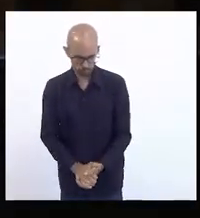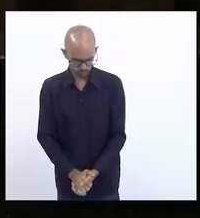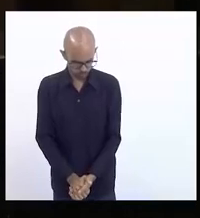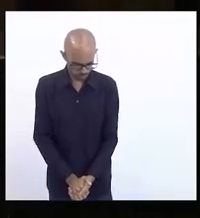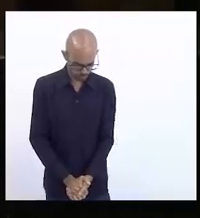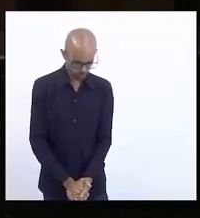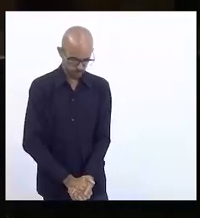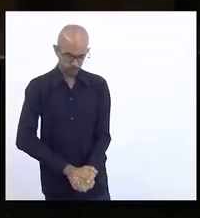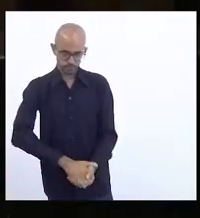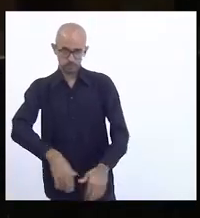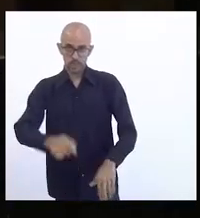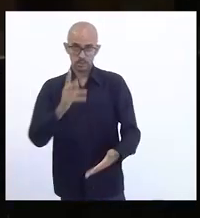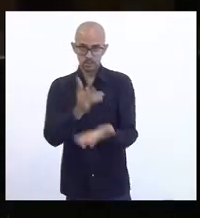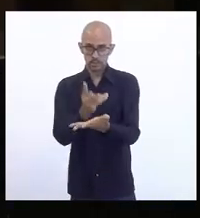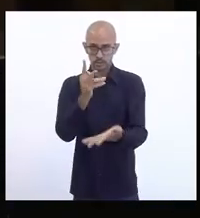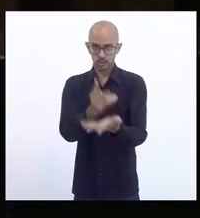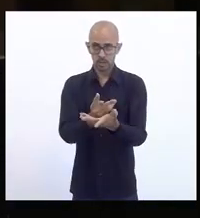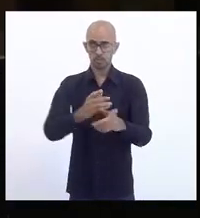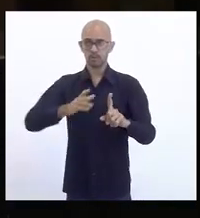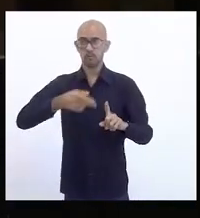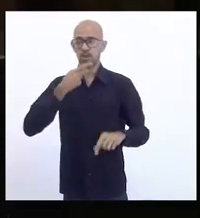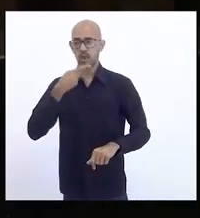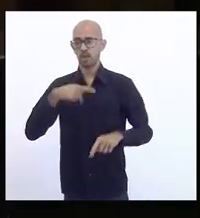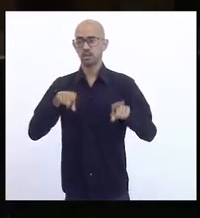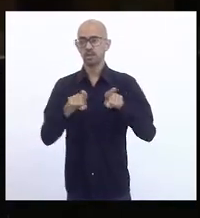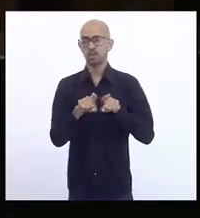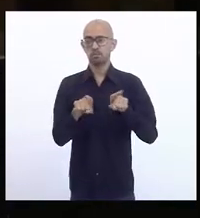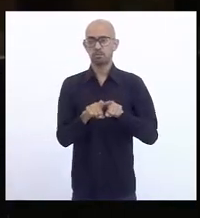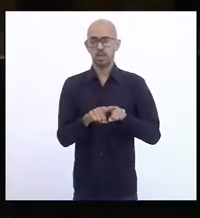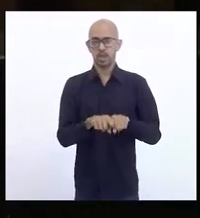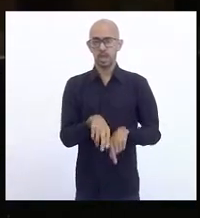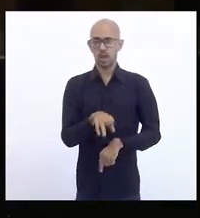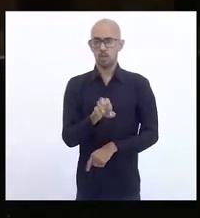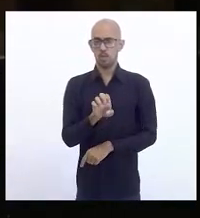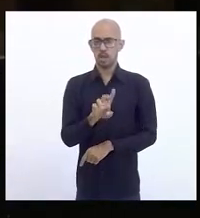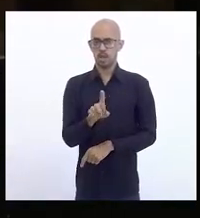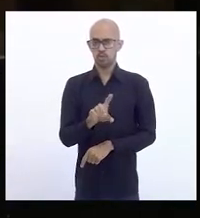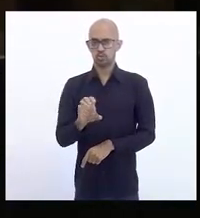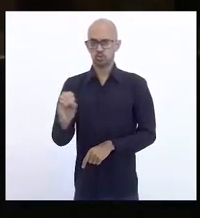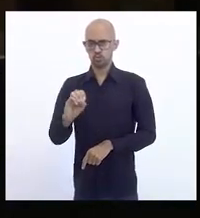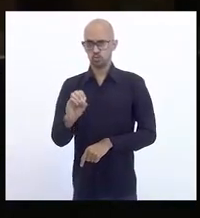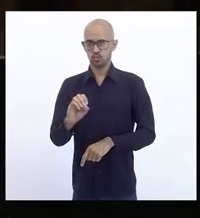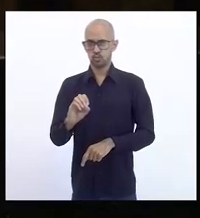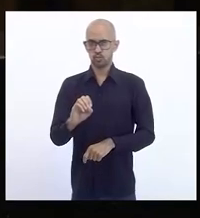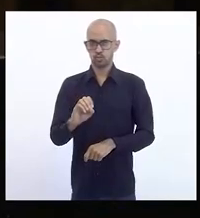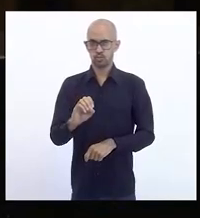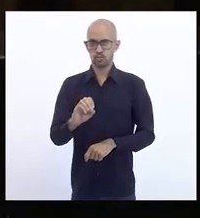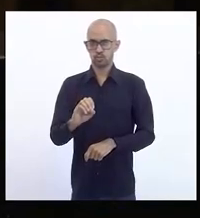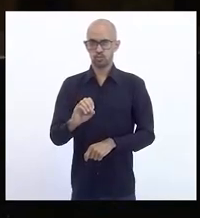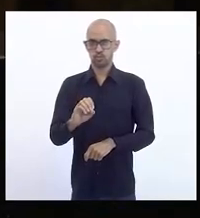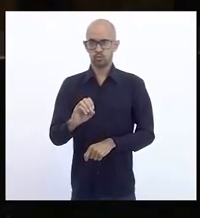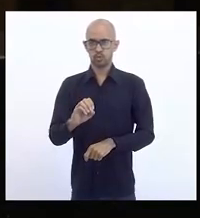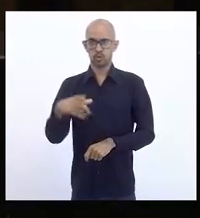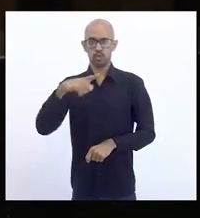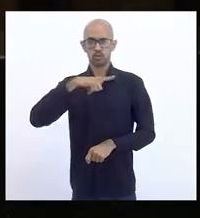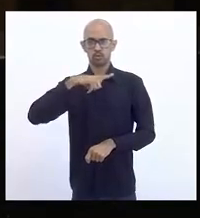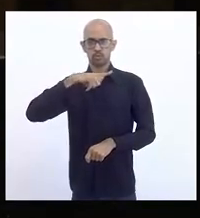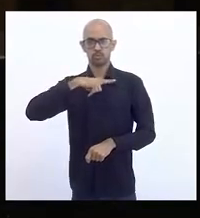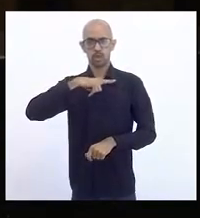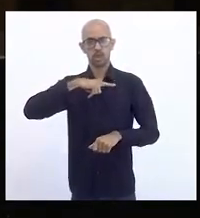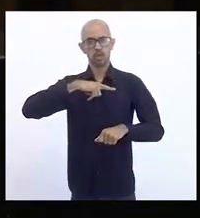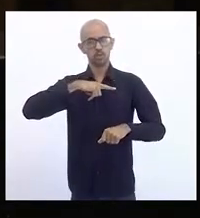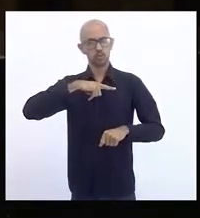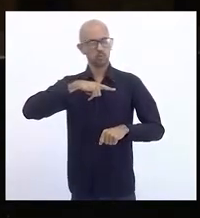Eu sempre falei ao UESO, eu tenho que